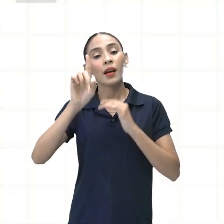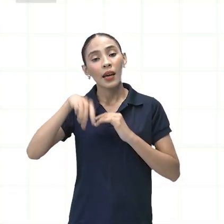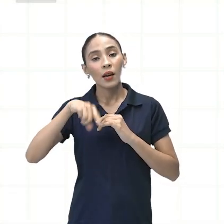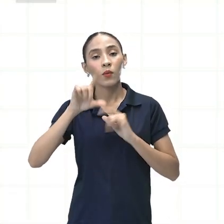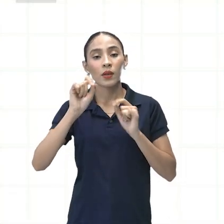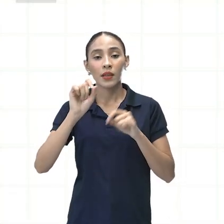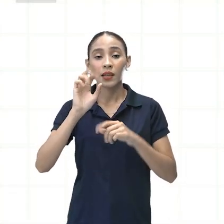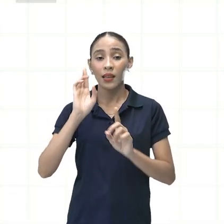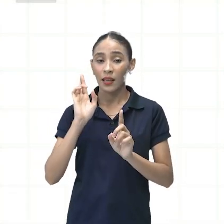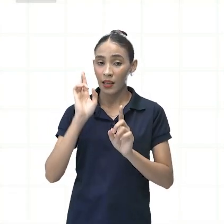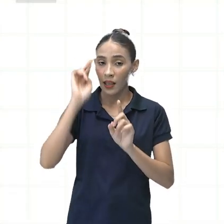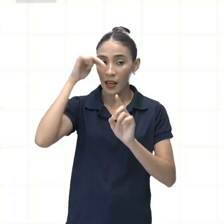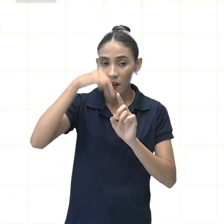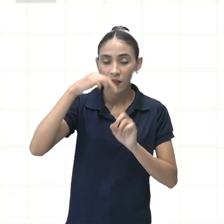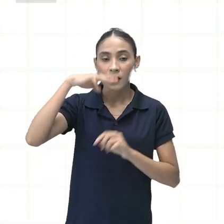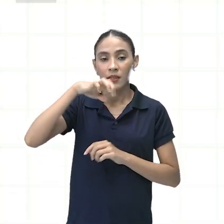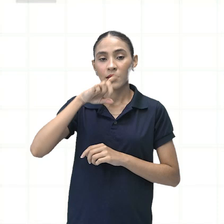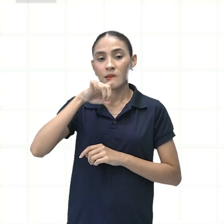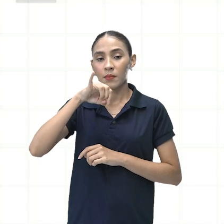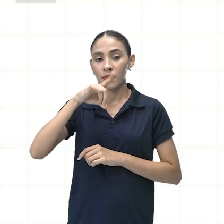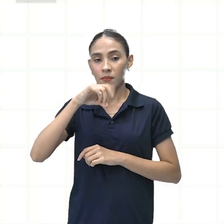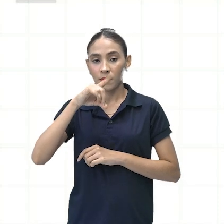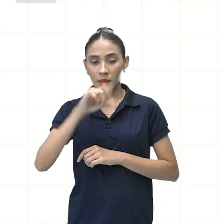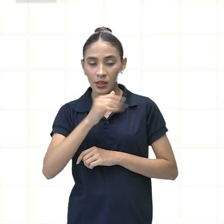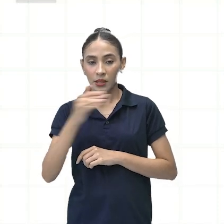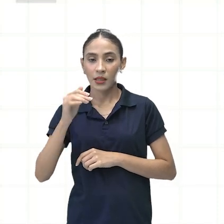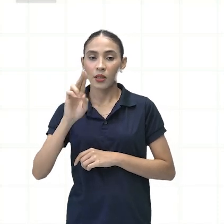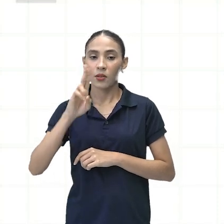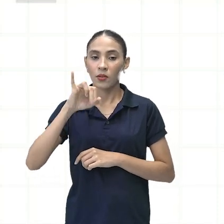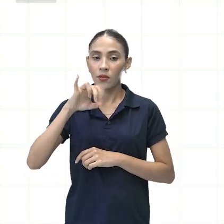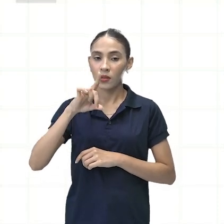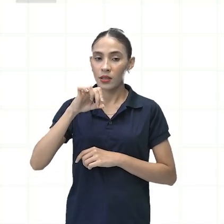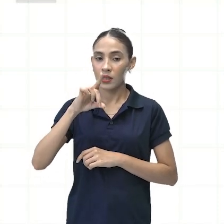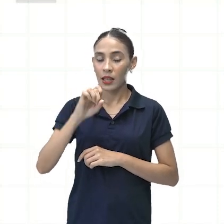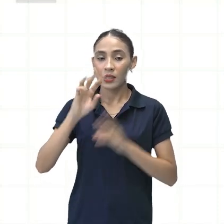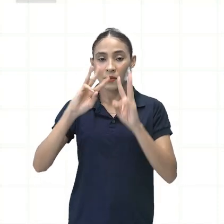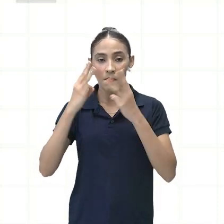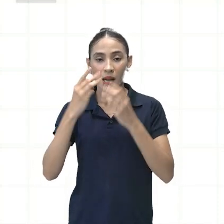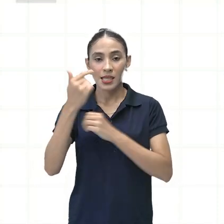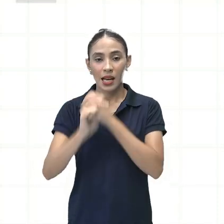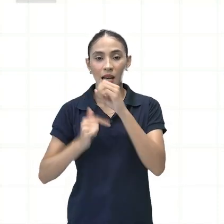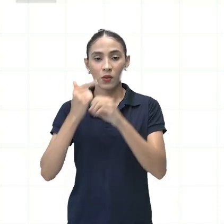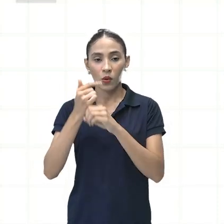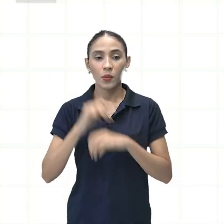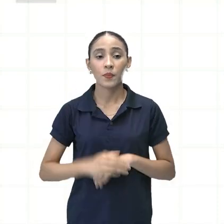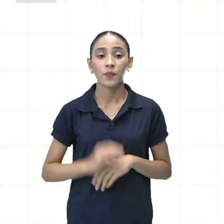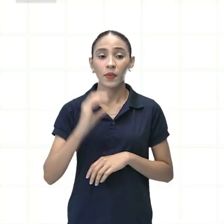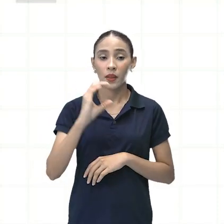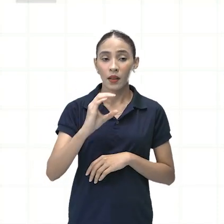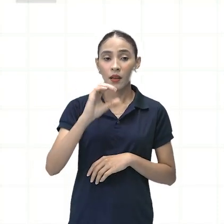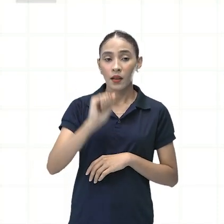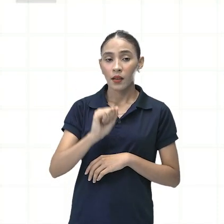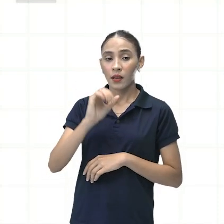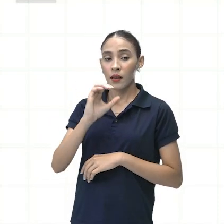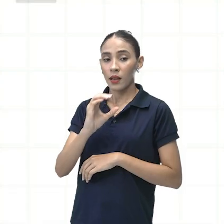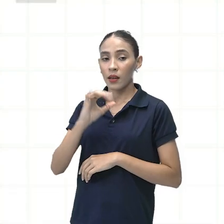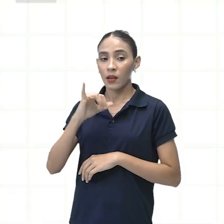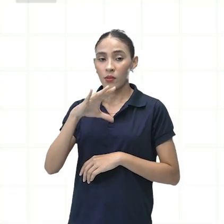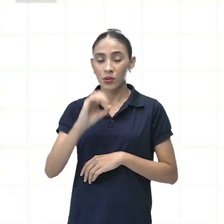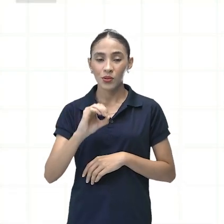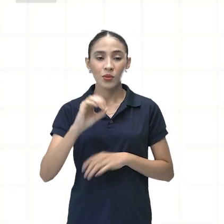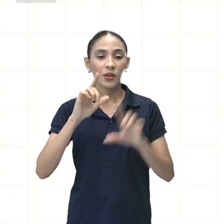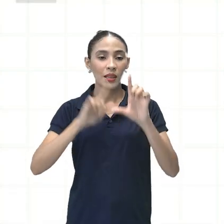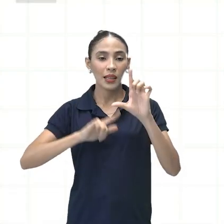nossa referência da medida de unidade de massa atômica, não esqueçam. Já o cálcio, ele apresenta